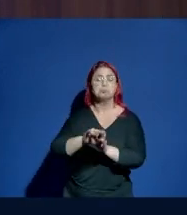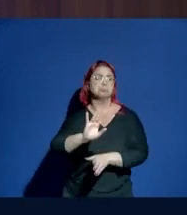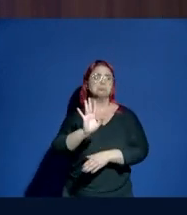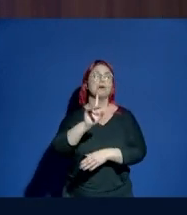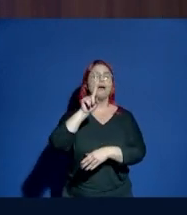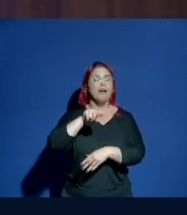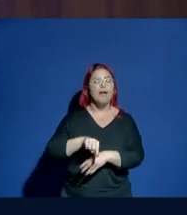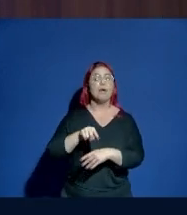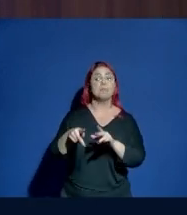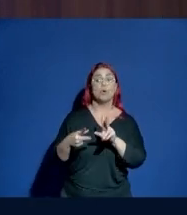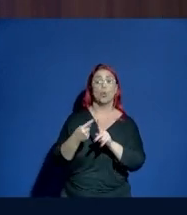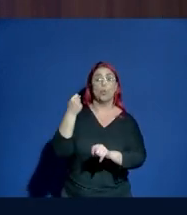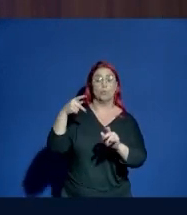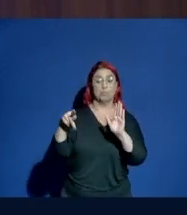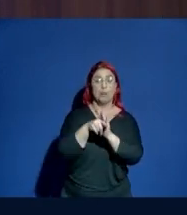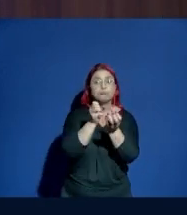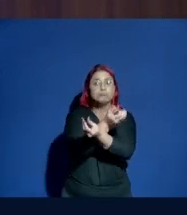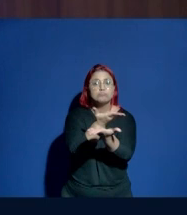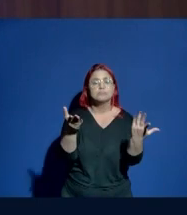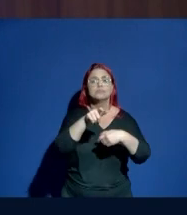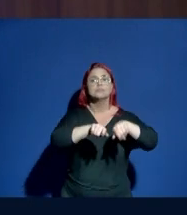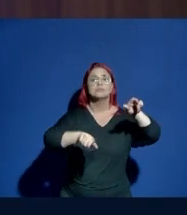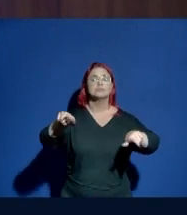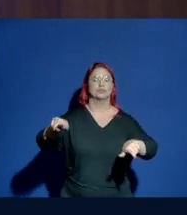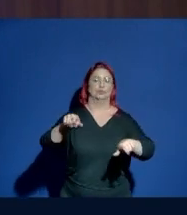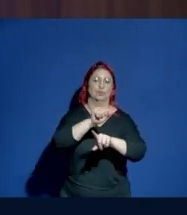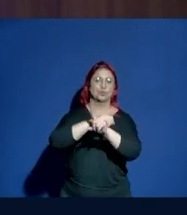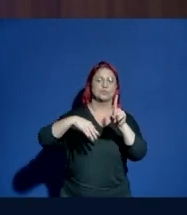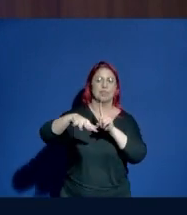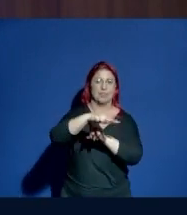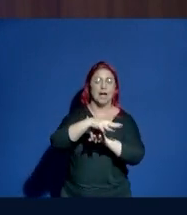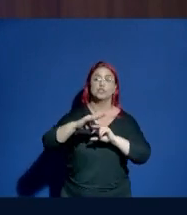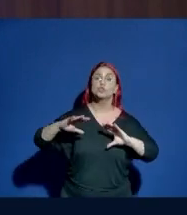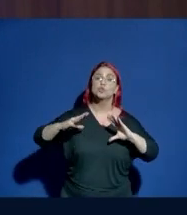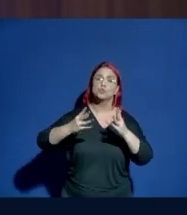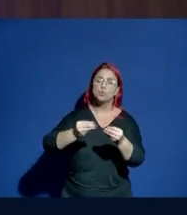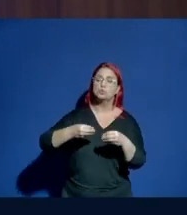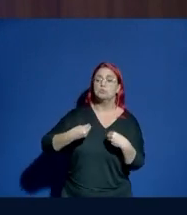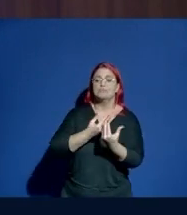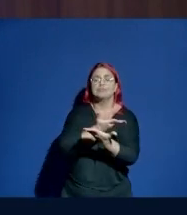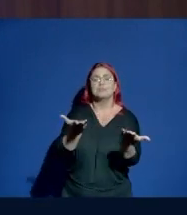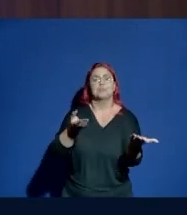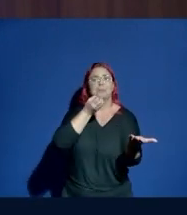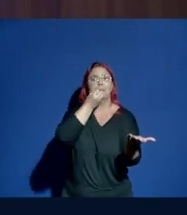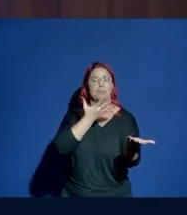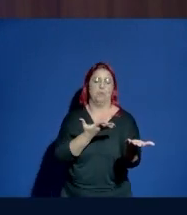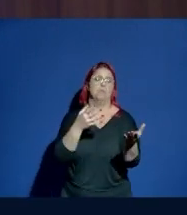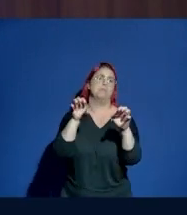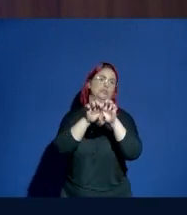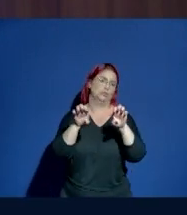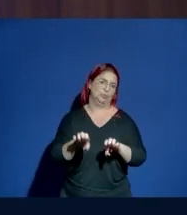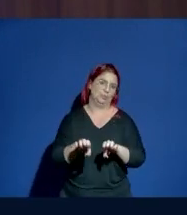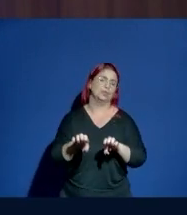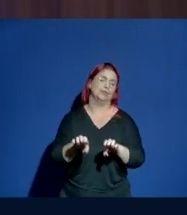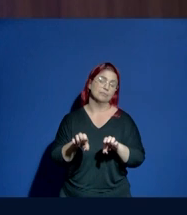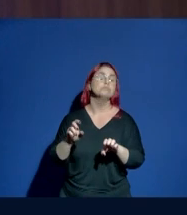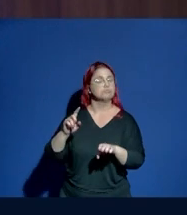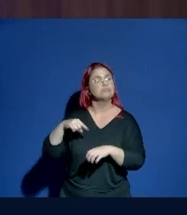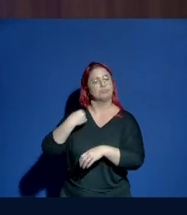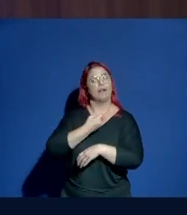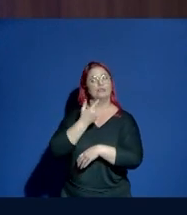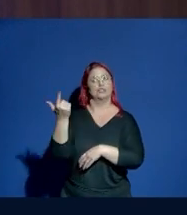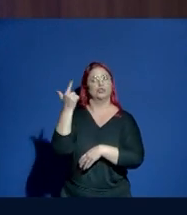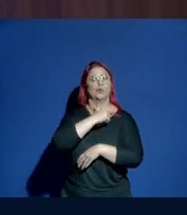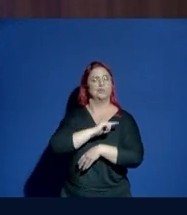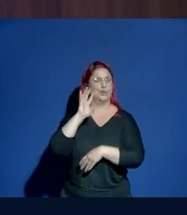Visa o lucro social ele Visa o lucro de toda a cadeia que vai ser beneficiado por essa infraestrutura e Nós entramos